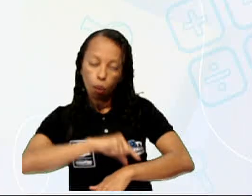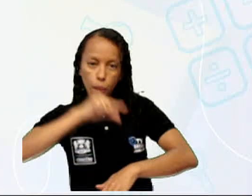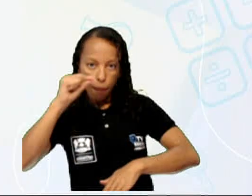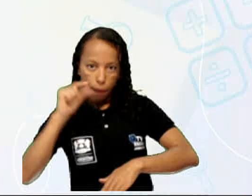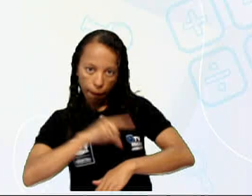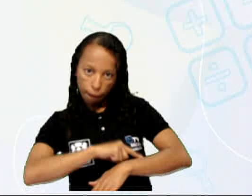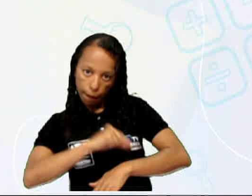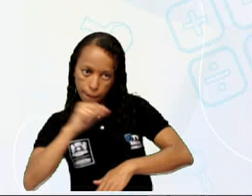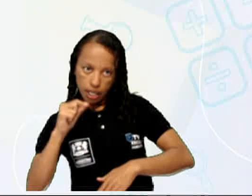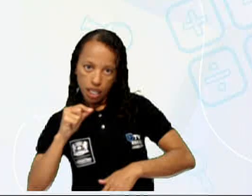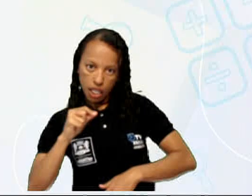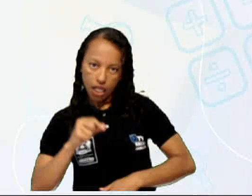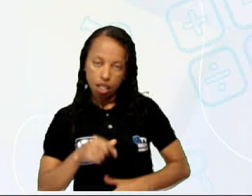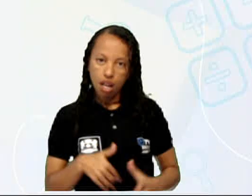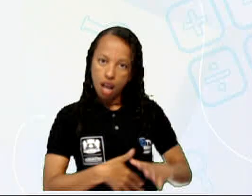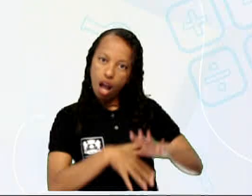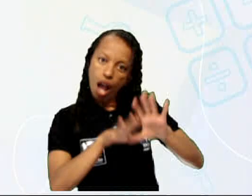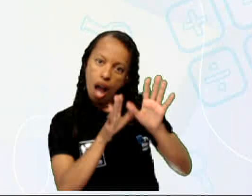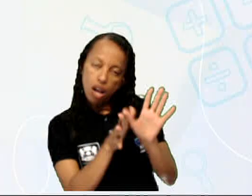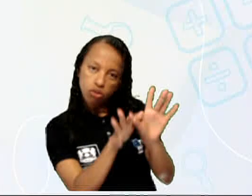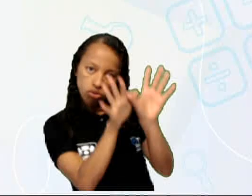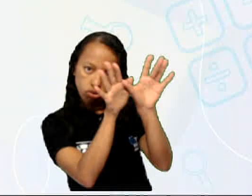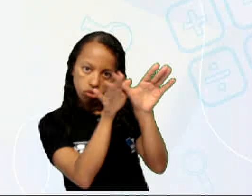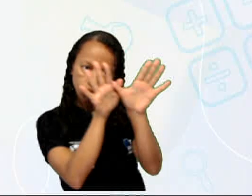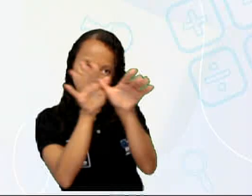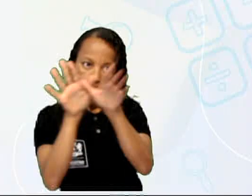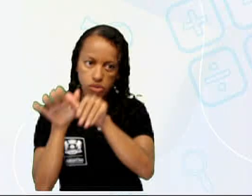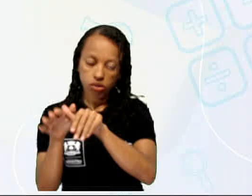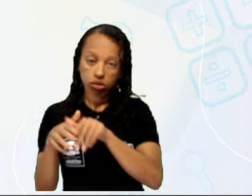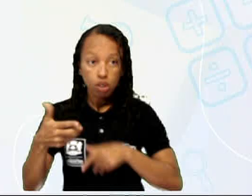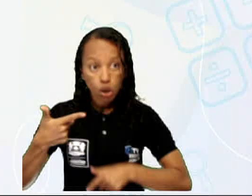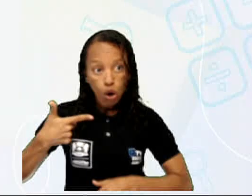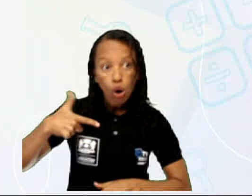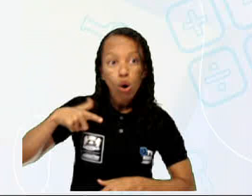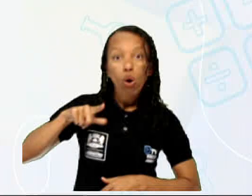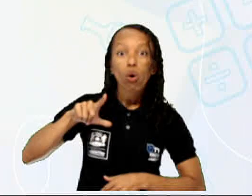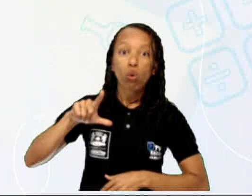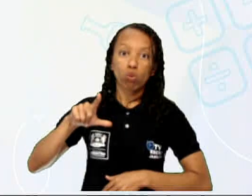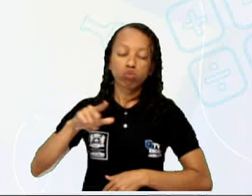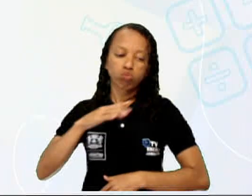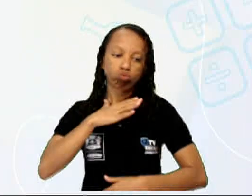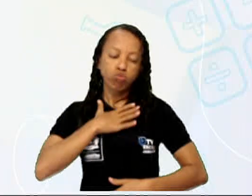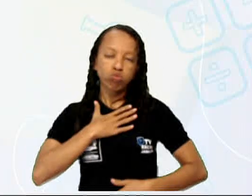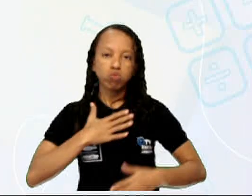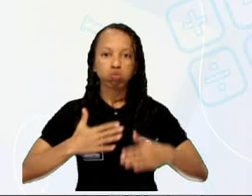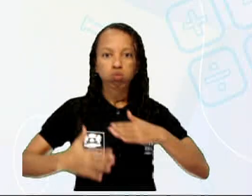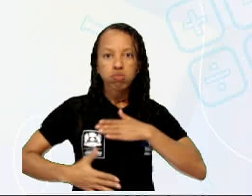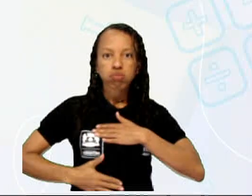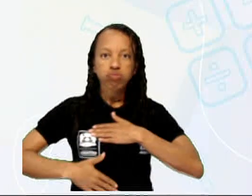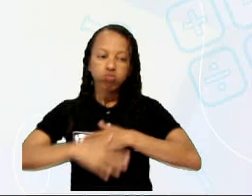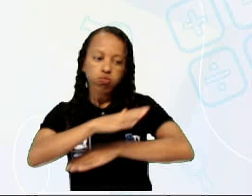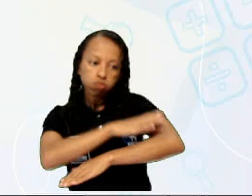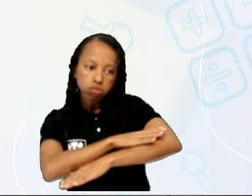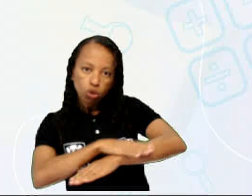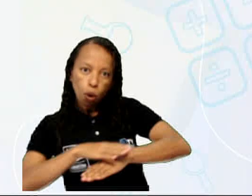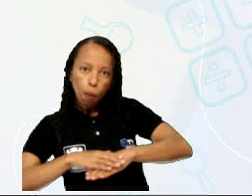penas. Outros animais, outras espécies, têm o corpo coberto por placas duras.